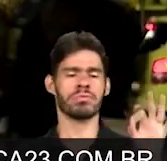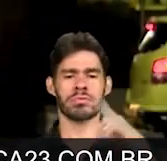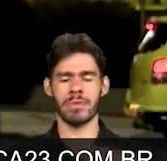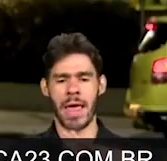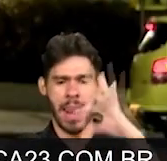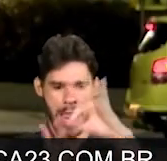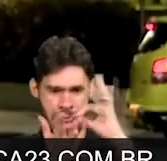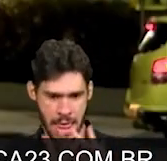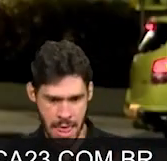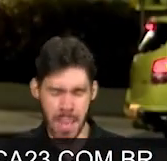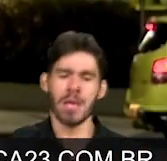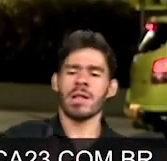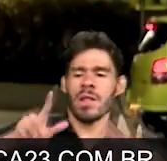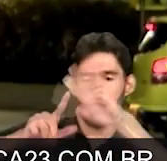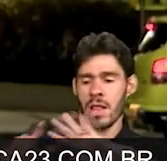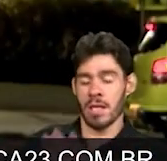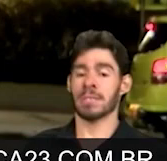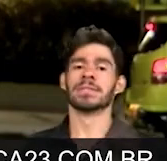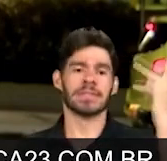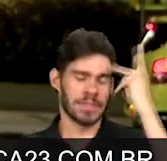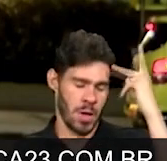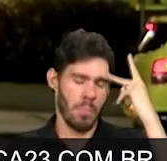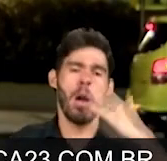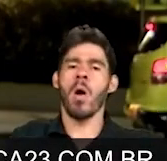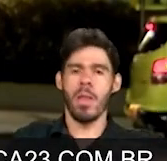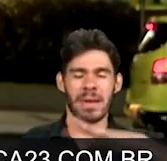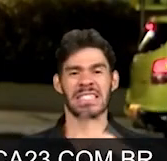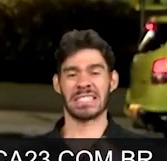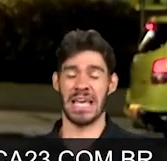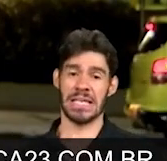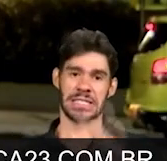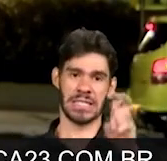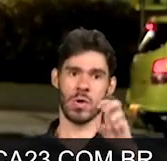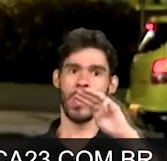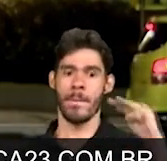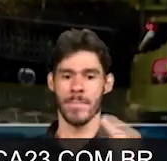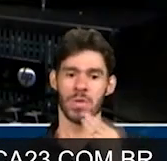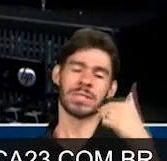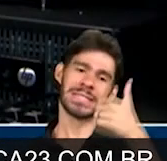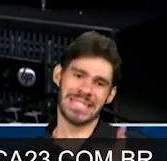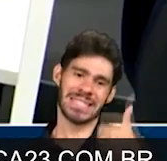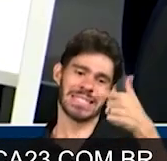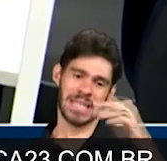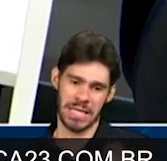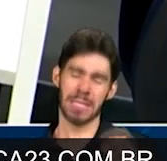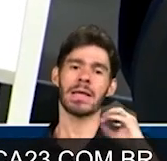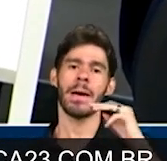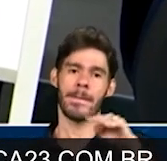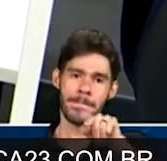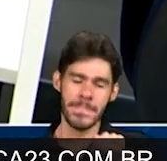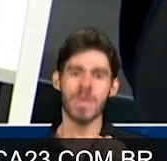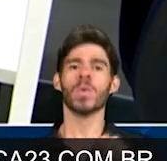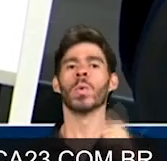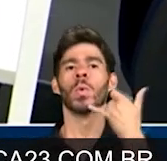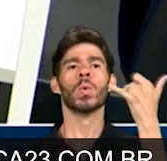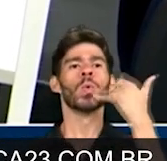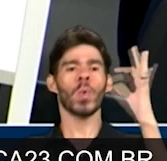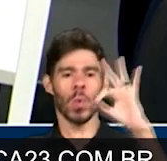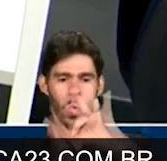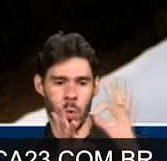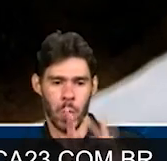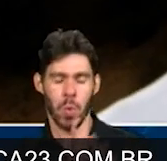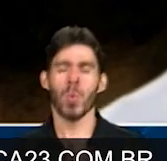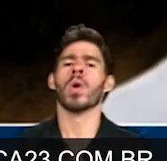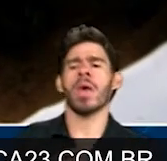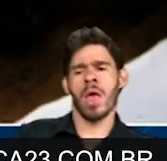nessa plataforma. São Paulo lidera a lista com 5 milhões 170 mil telefones cadastrados. O Não Me Perturbe é um